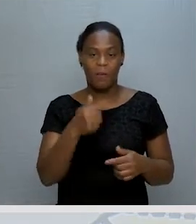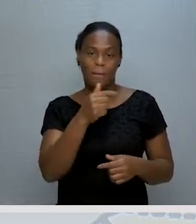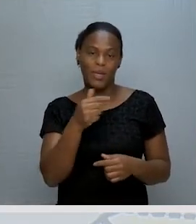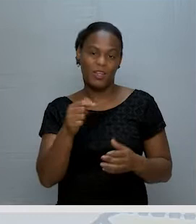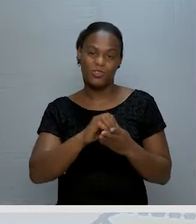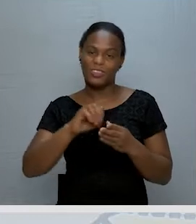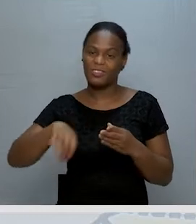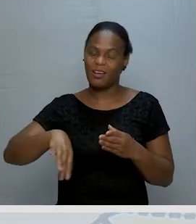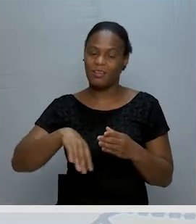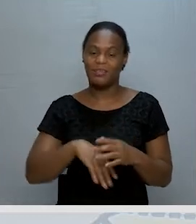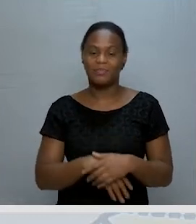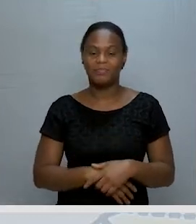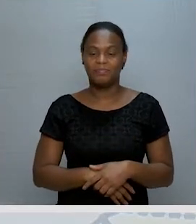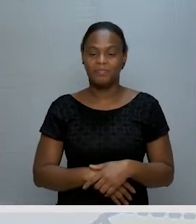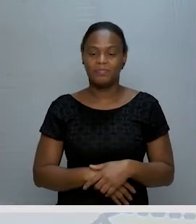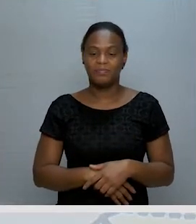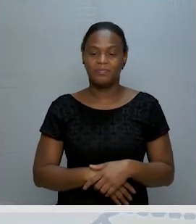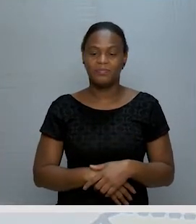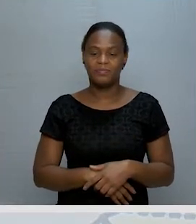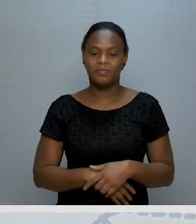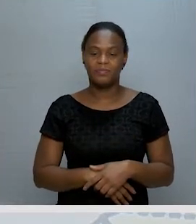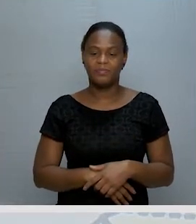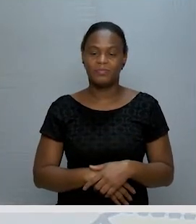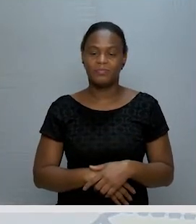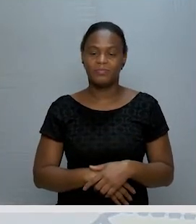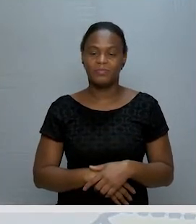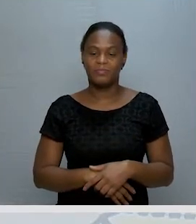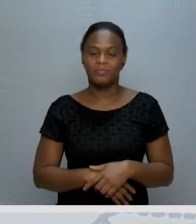Vamos subtrair com